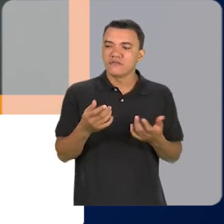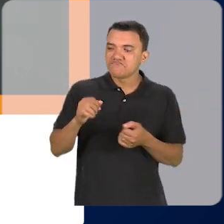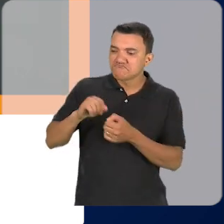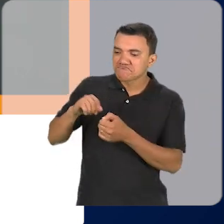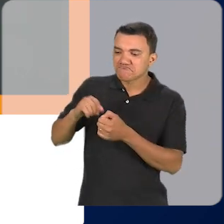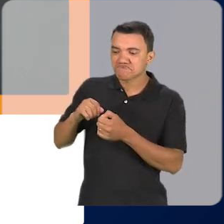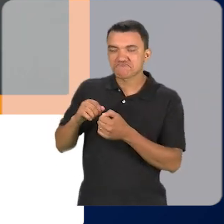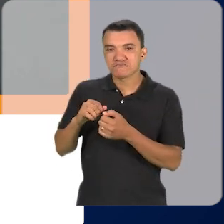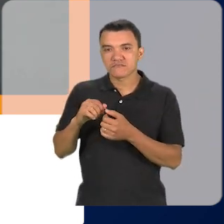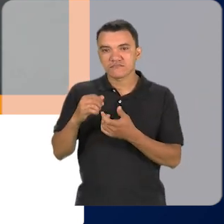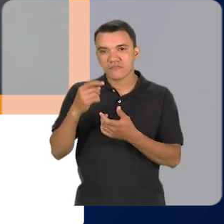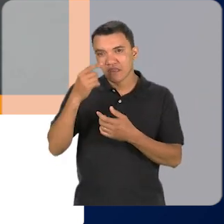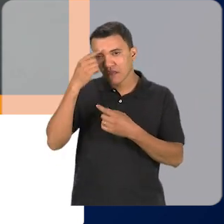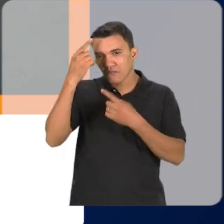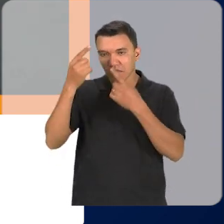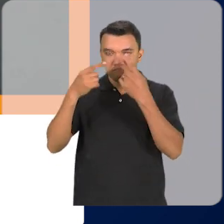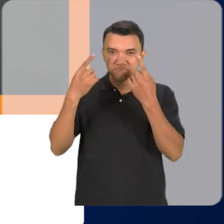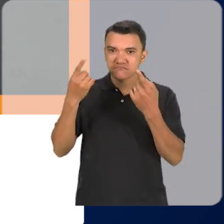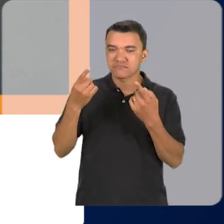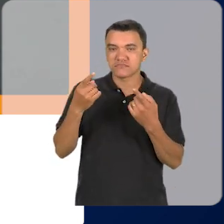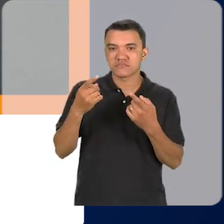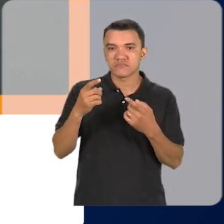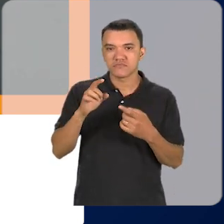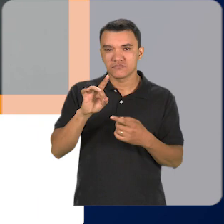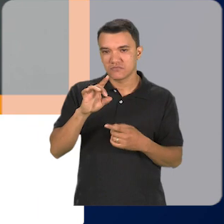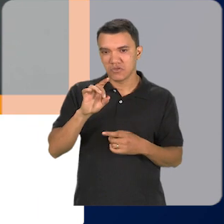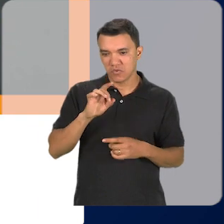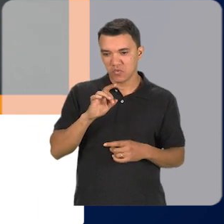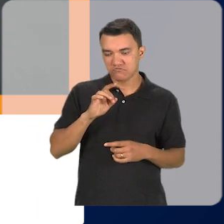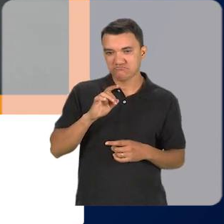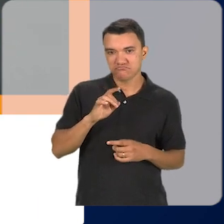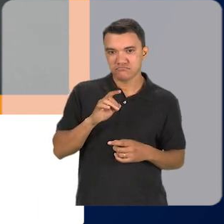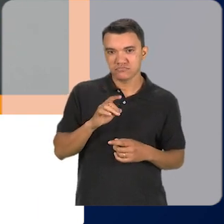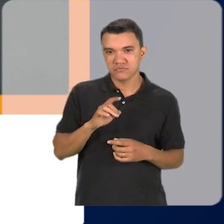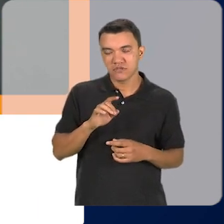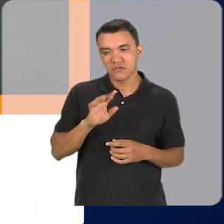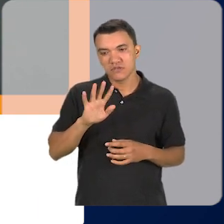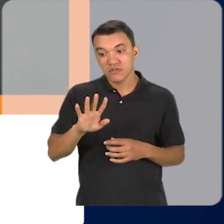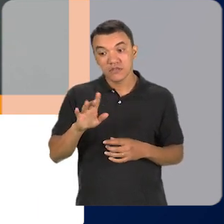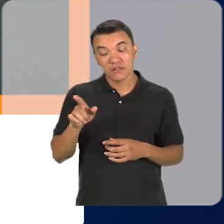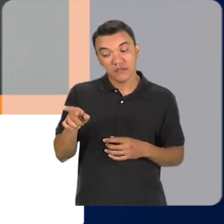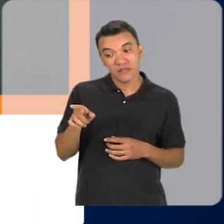isso intuitivamente, ainda que eles não tenham